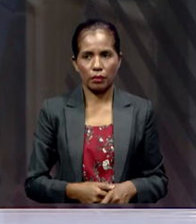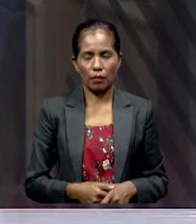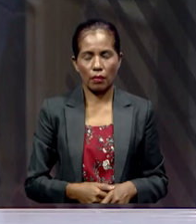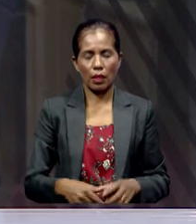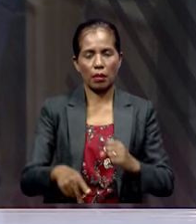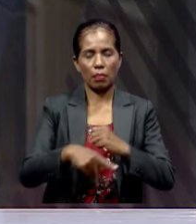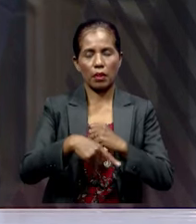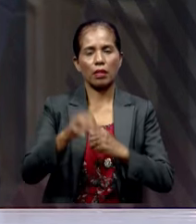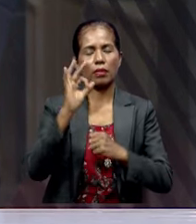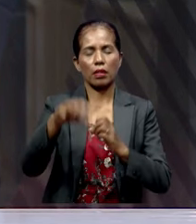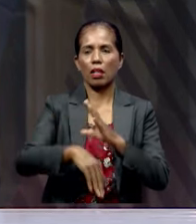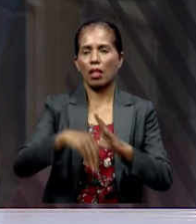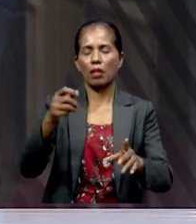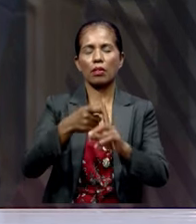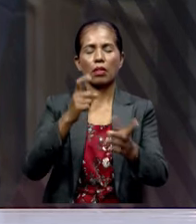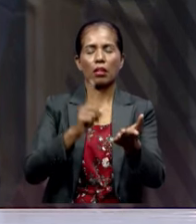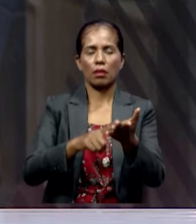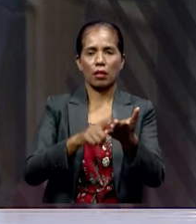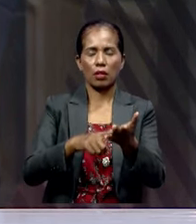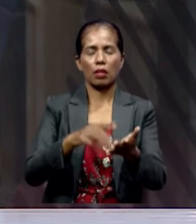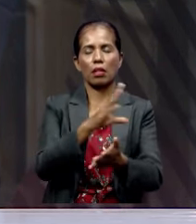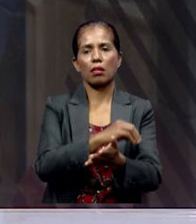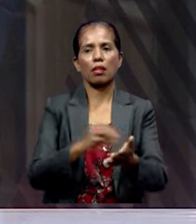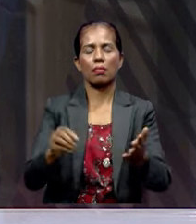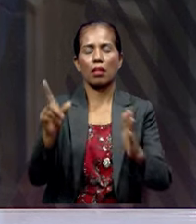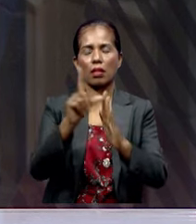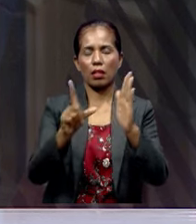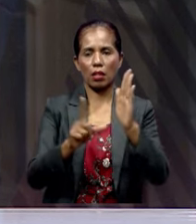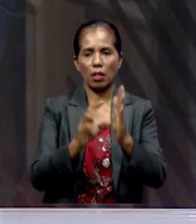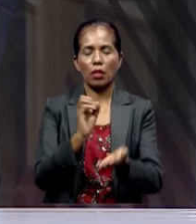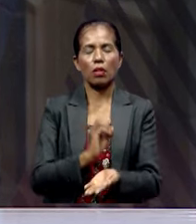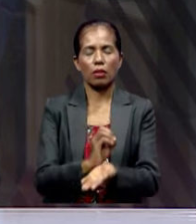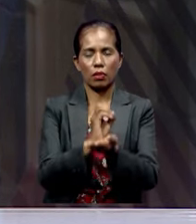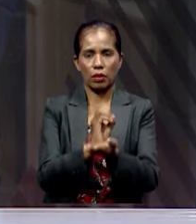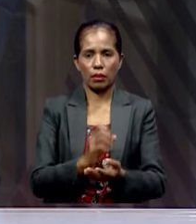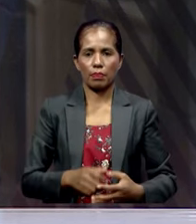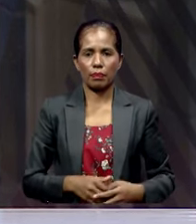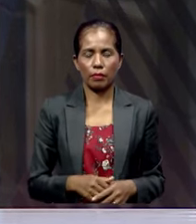Bancara Fratelli Walkout e a debate final global, balteração li reúno GSM.